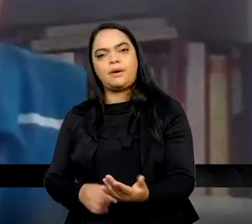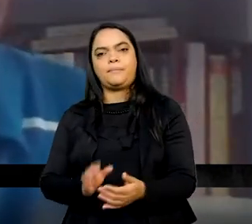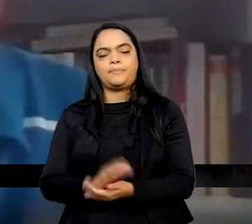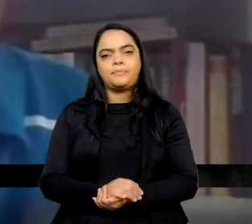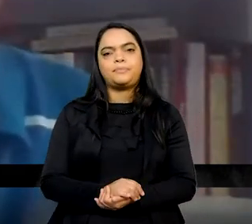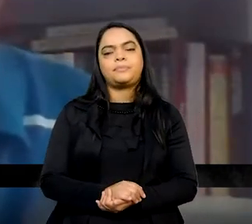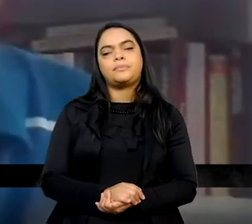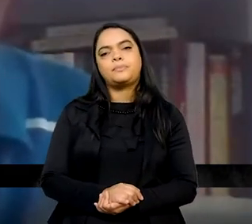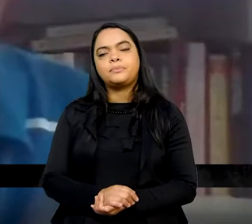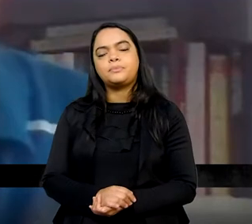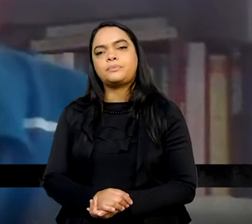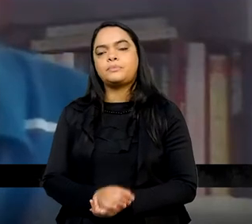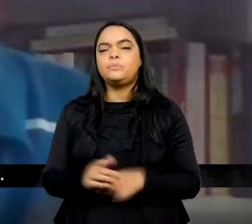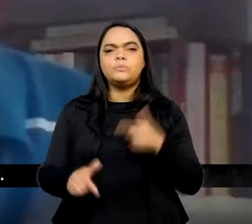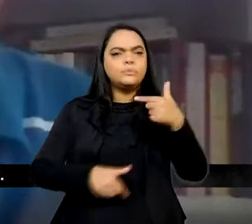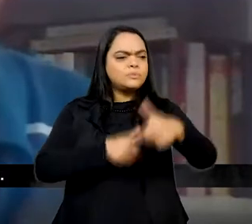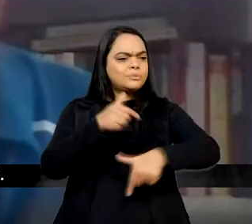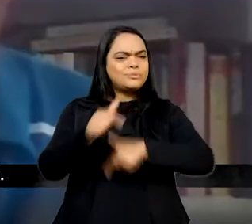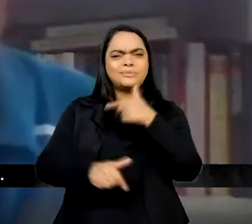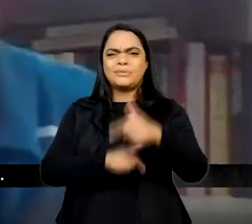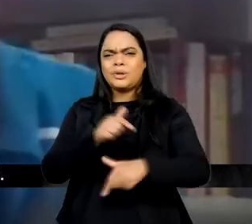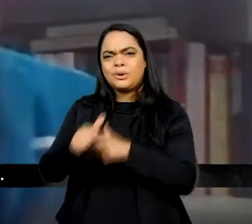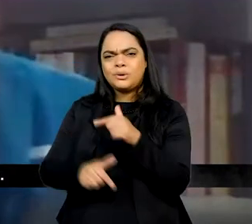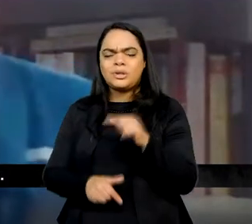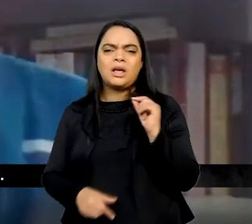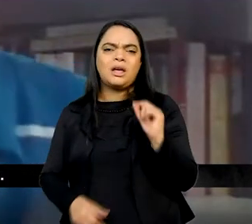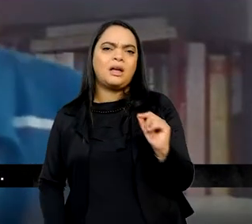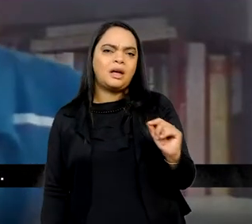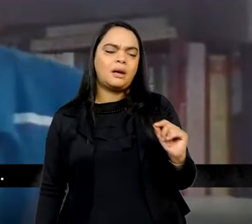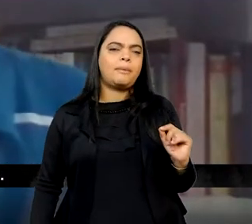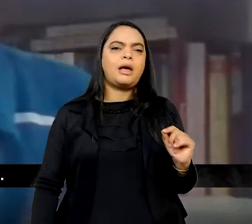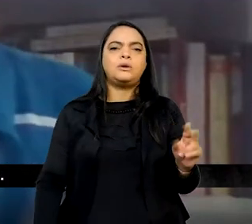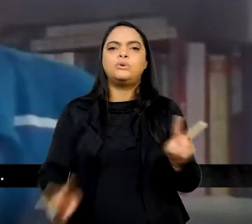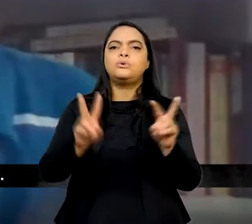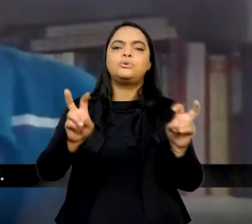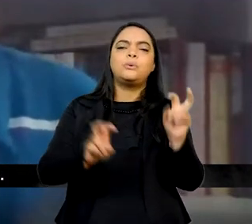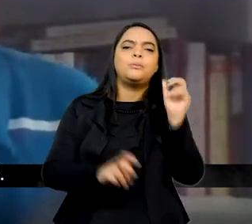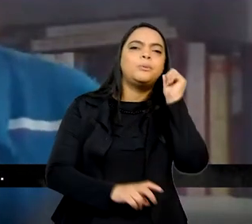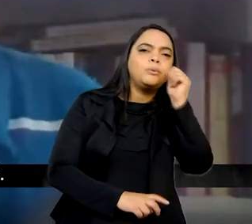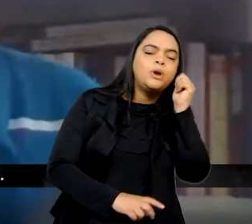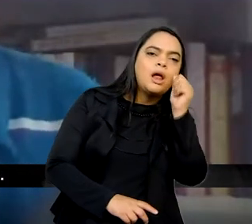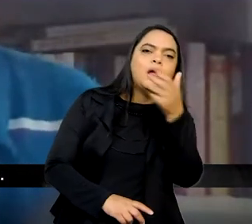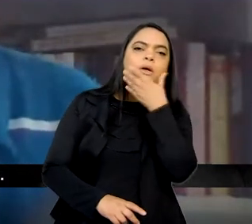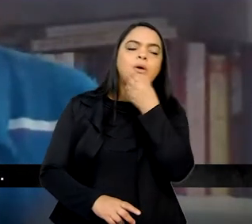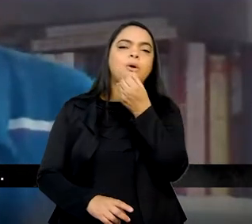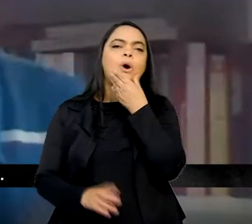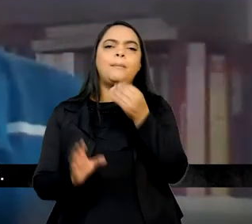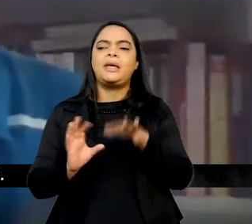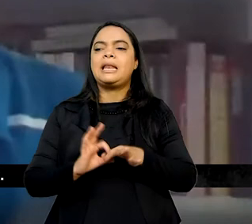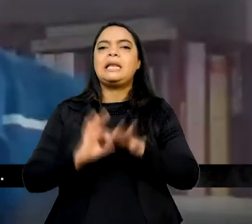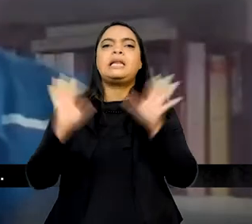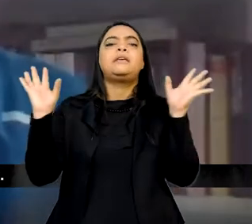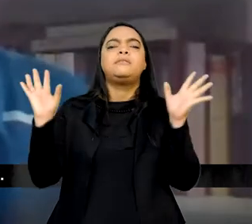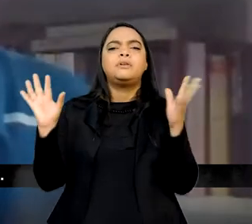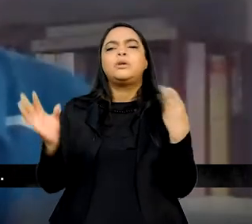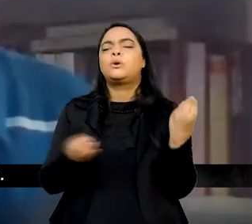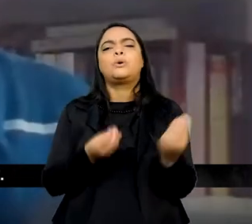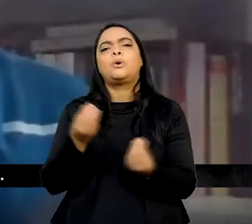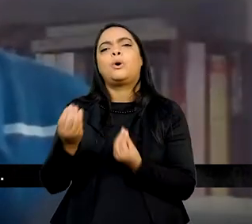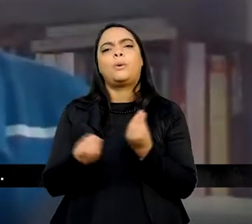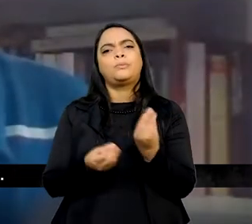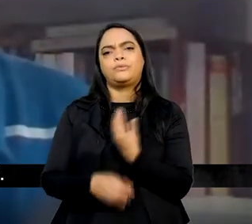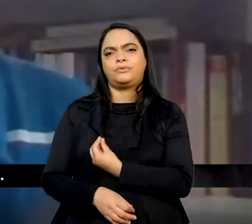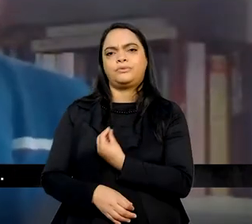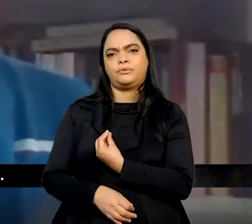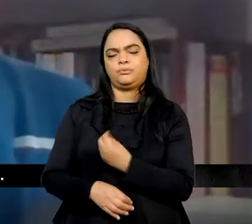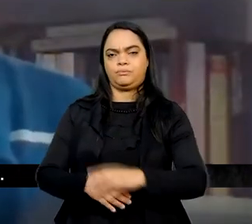foi justamente o trabalho do homem e da mulher livre. Como era e como viver aí.